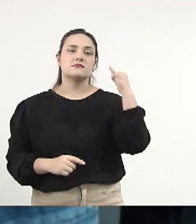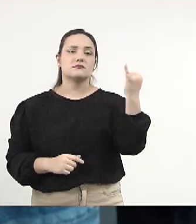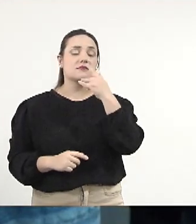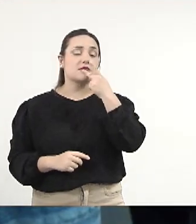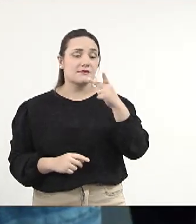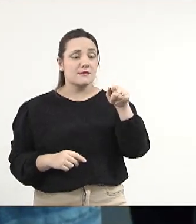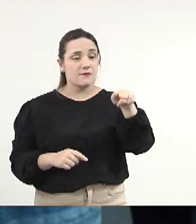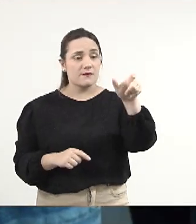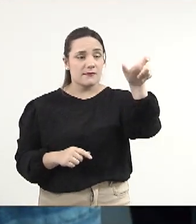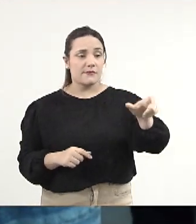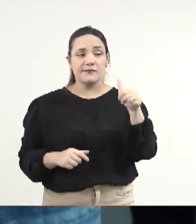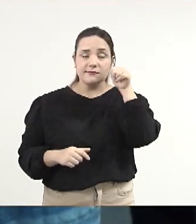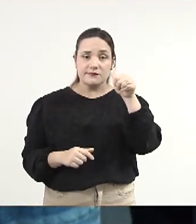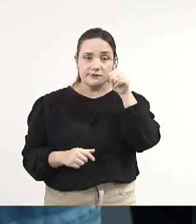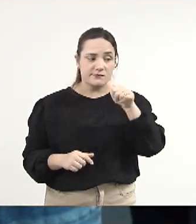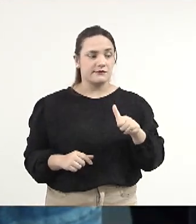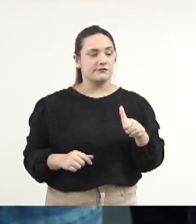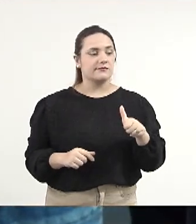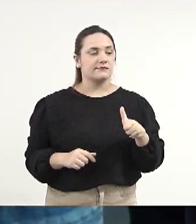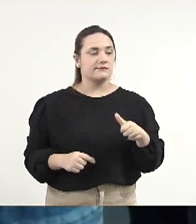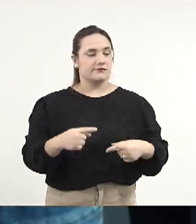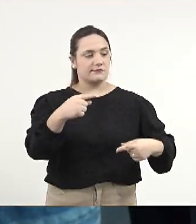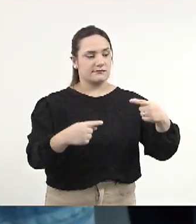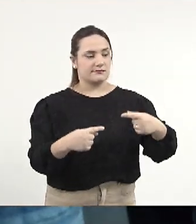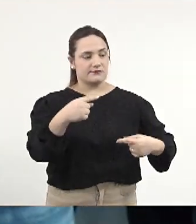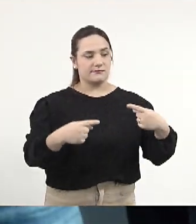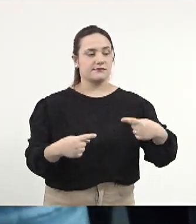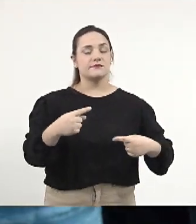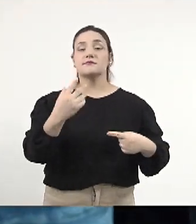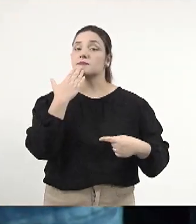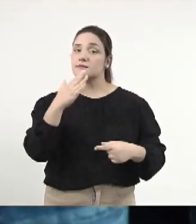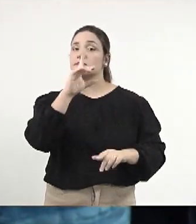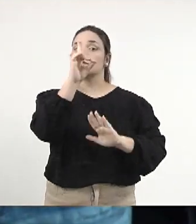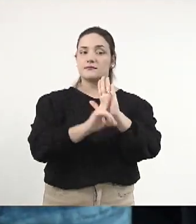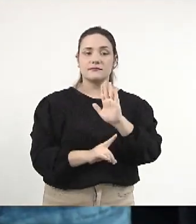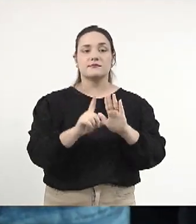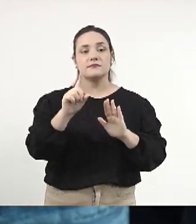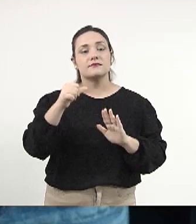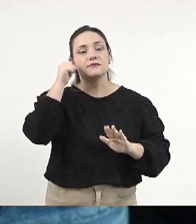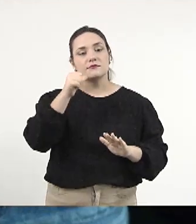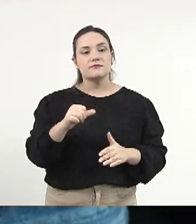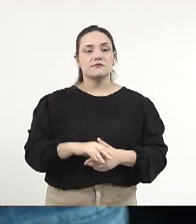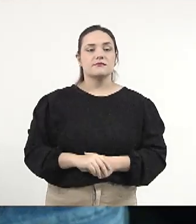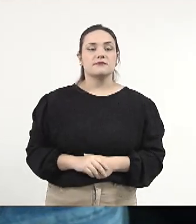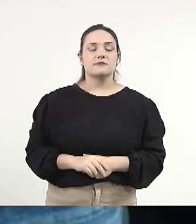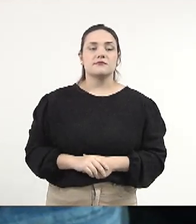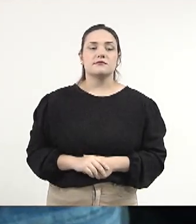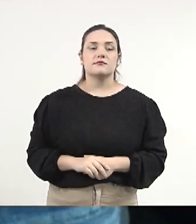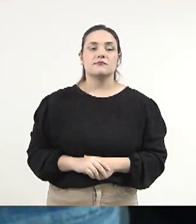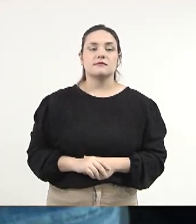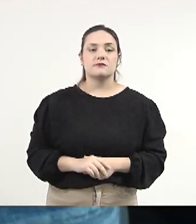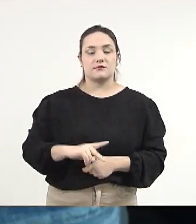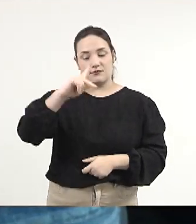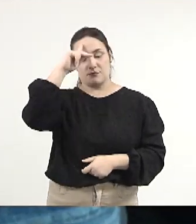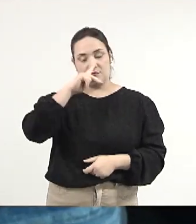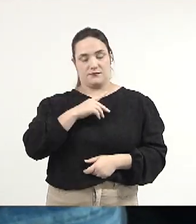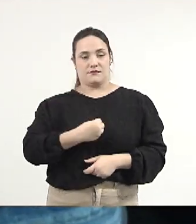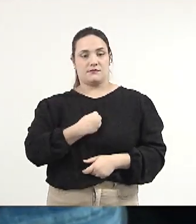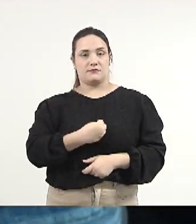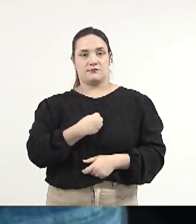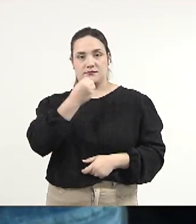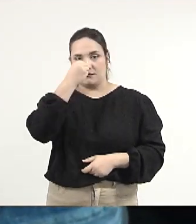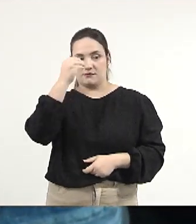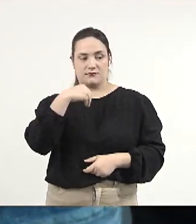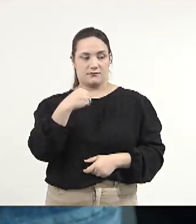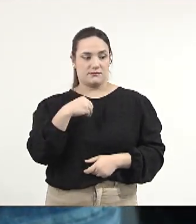essas mulheres que fazem esse debate e que estão reivindicando esse direito, são mulheres que abandonam as suas vidas